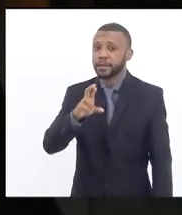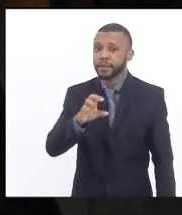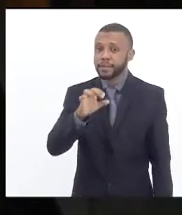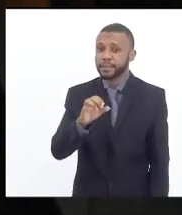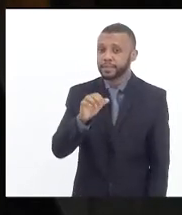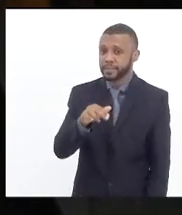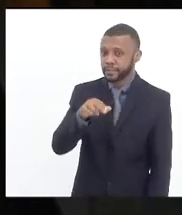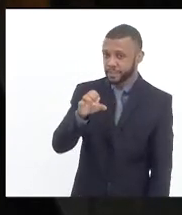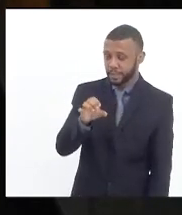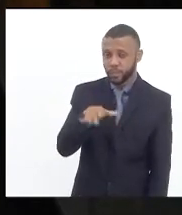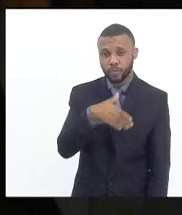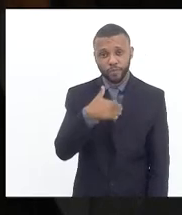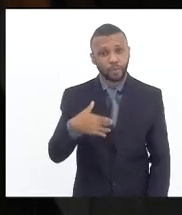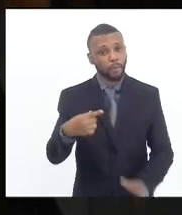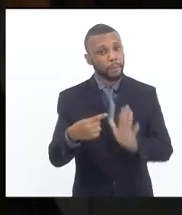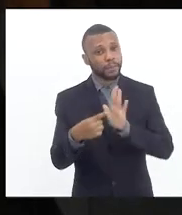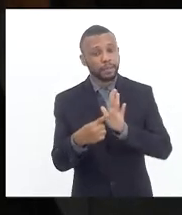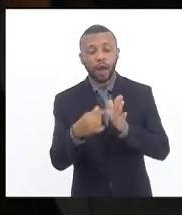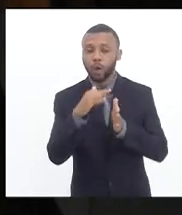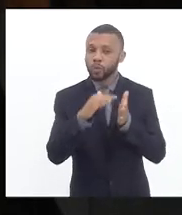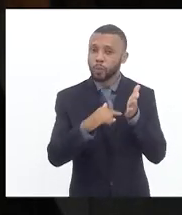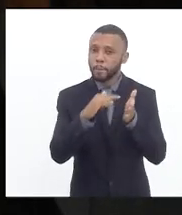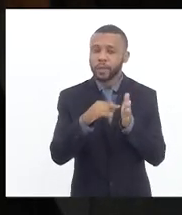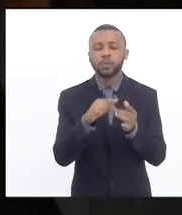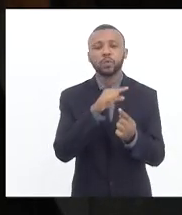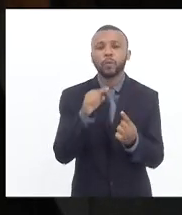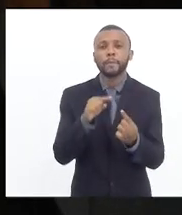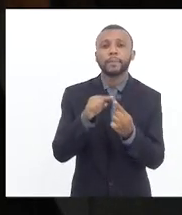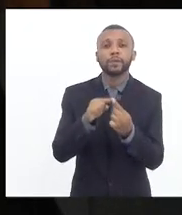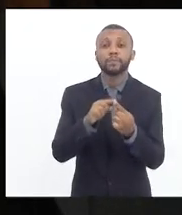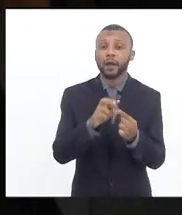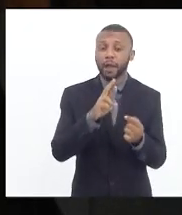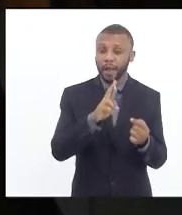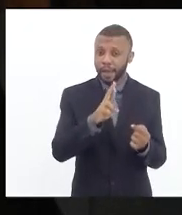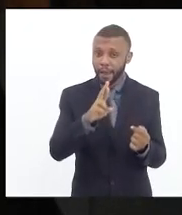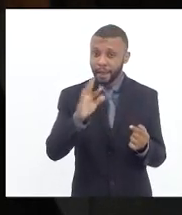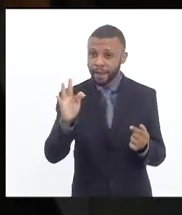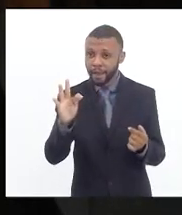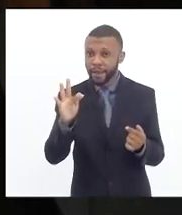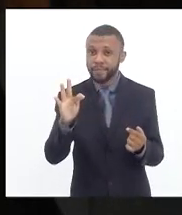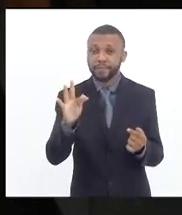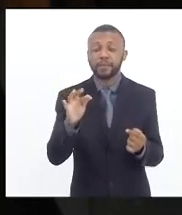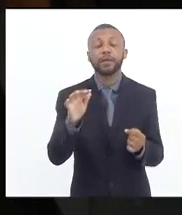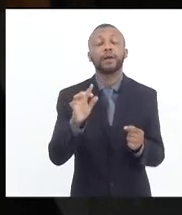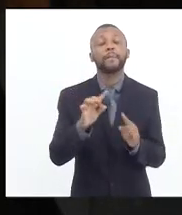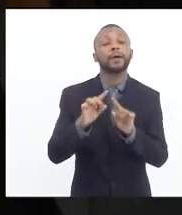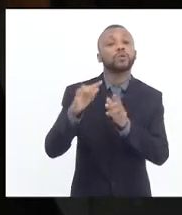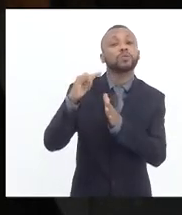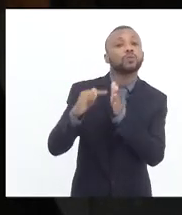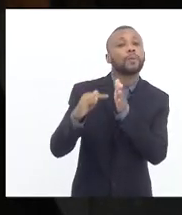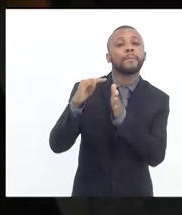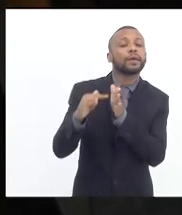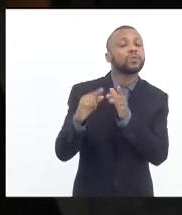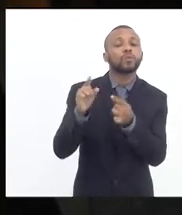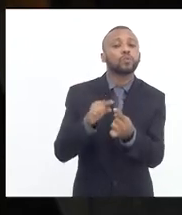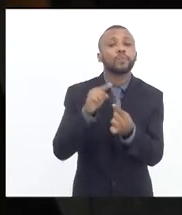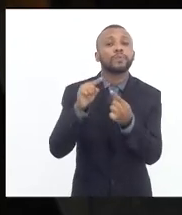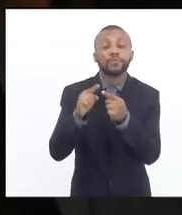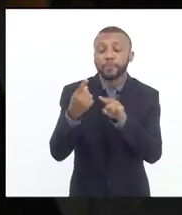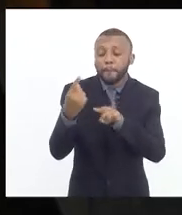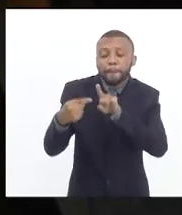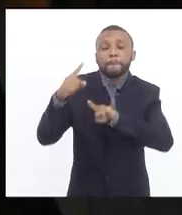estado apresentar os documentos que Tem que apresentar para o regime de apuração fiscal e os documentos relacionados a agenda de desenvolvimento